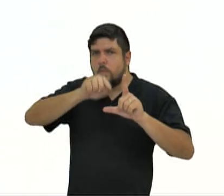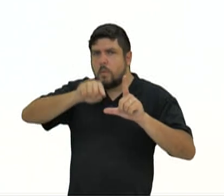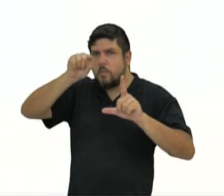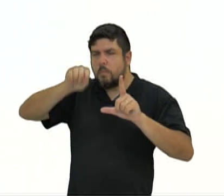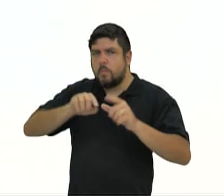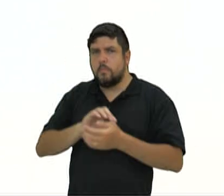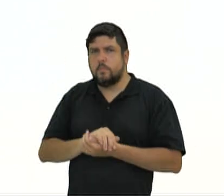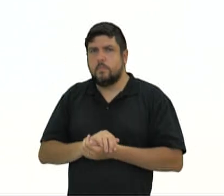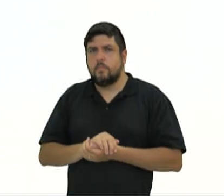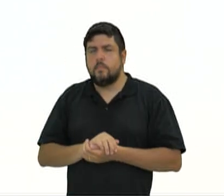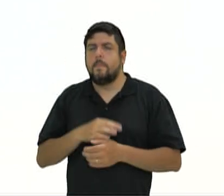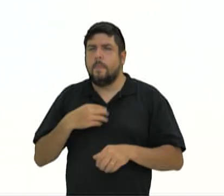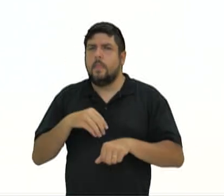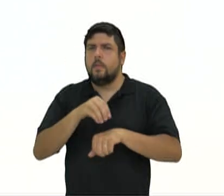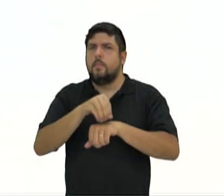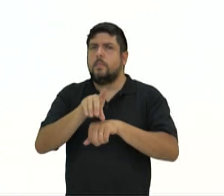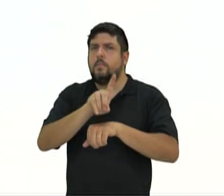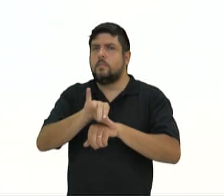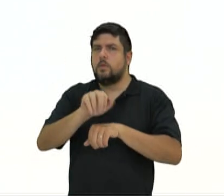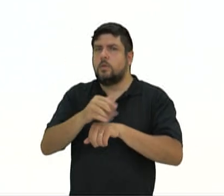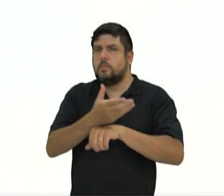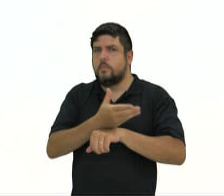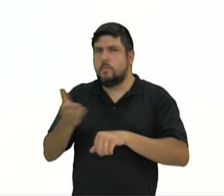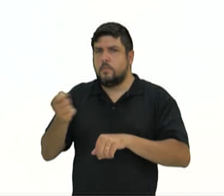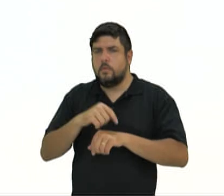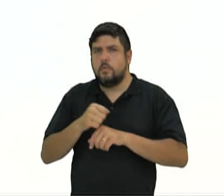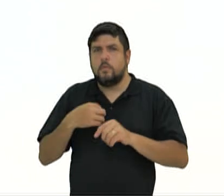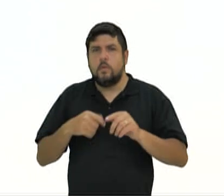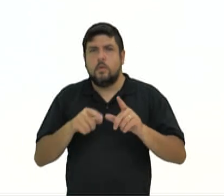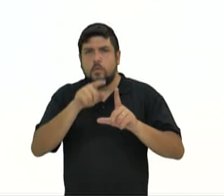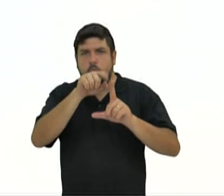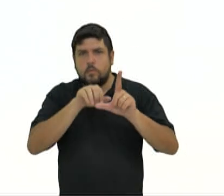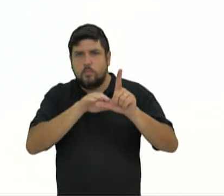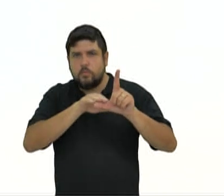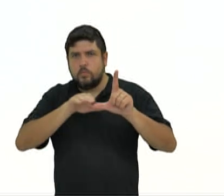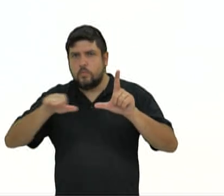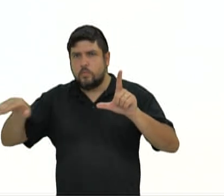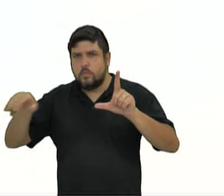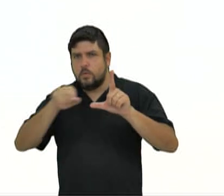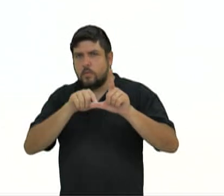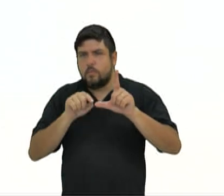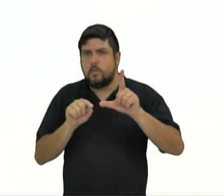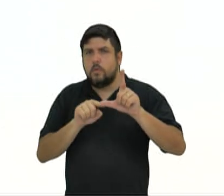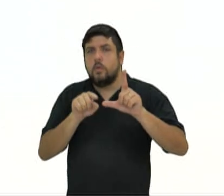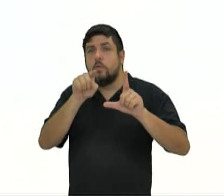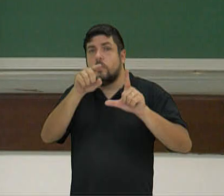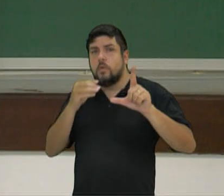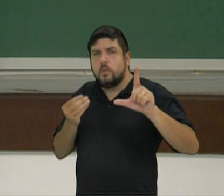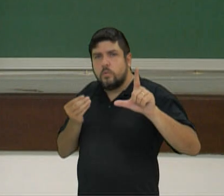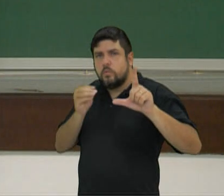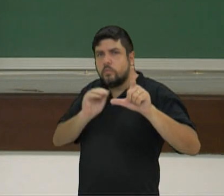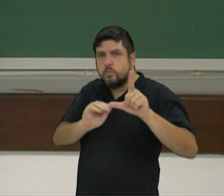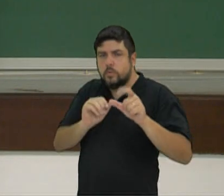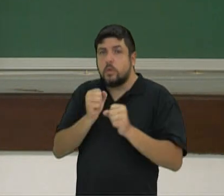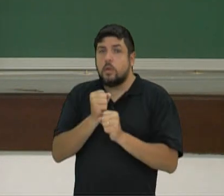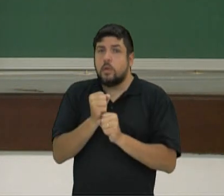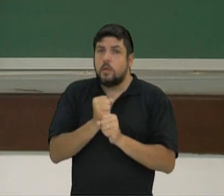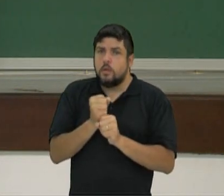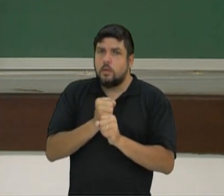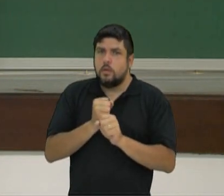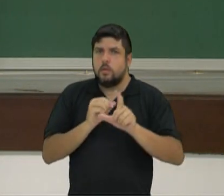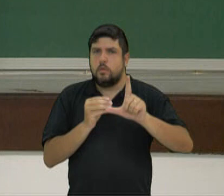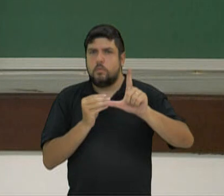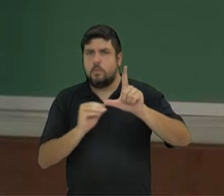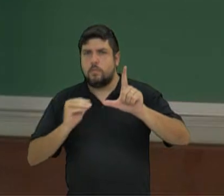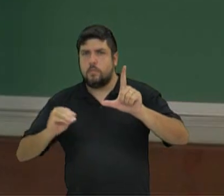Qual que é a dica que a prof te dá? Então, aqui no eixo horizontal, você vai pôr os anos. E